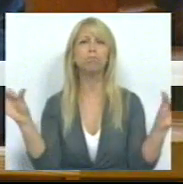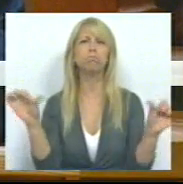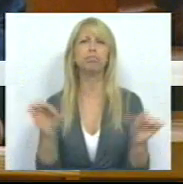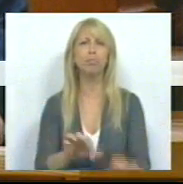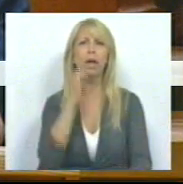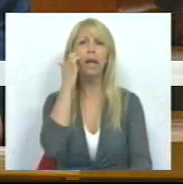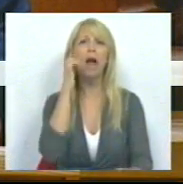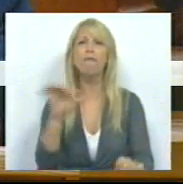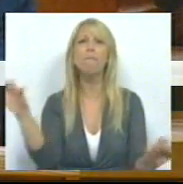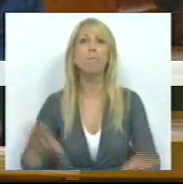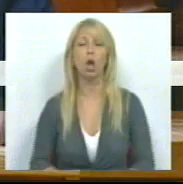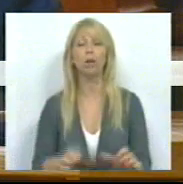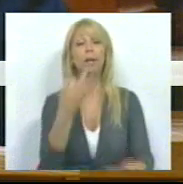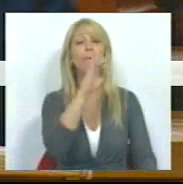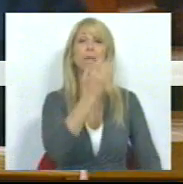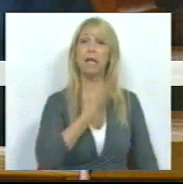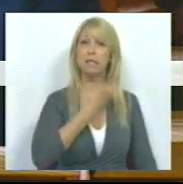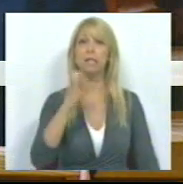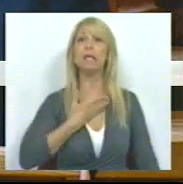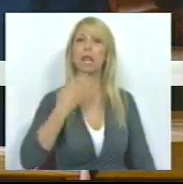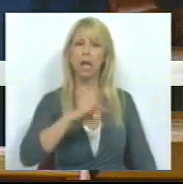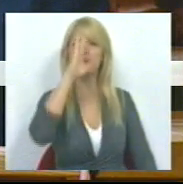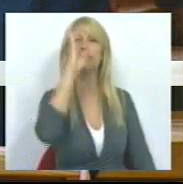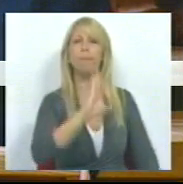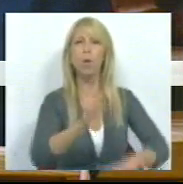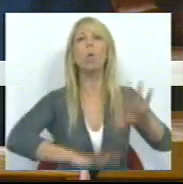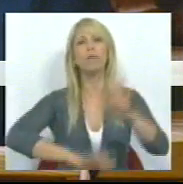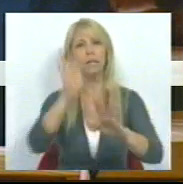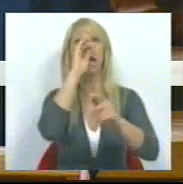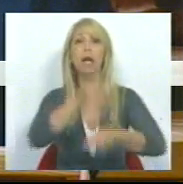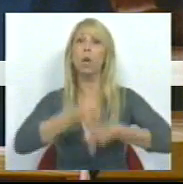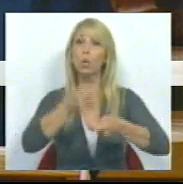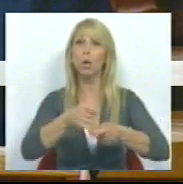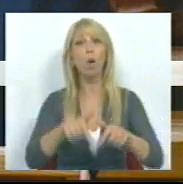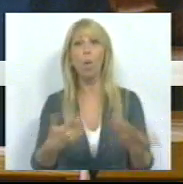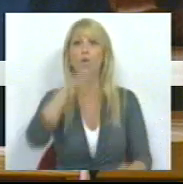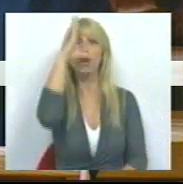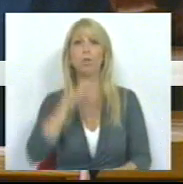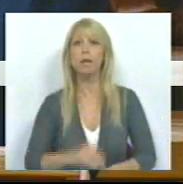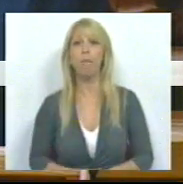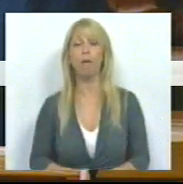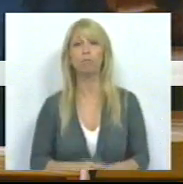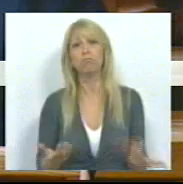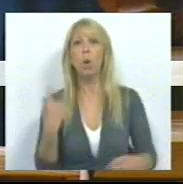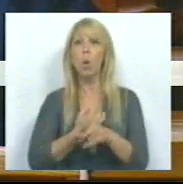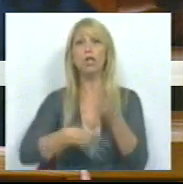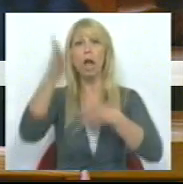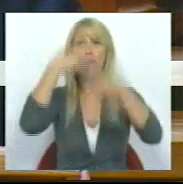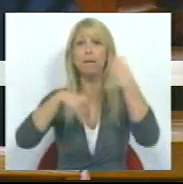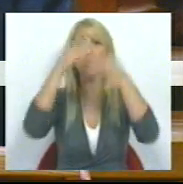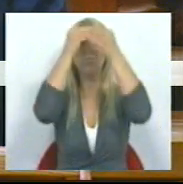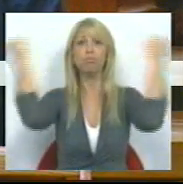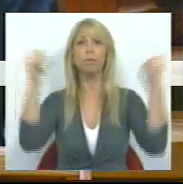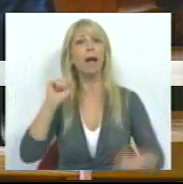brutalmente. PSD e CDS sabiam o que fazer na agricultura. Hoje não sabem, desaprenderam